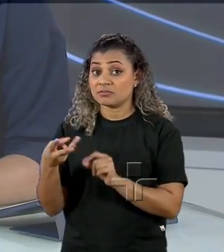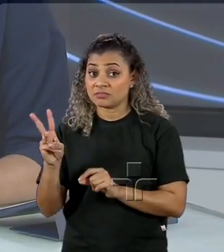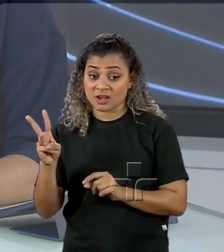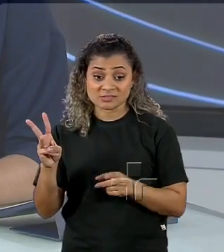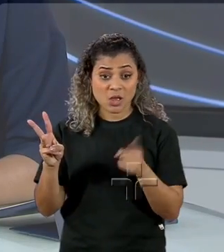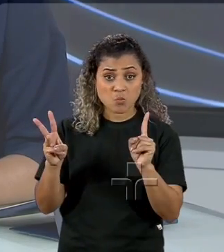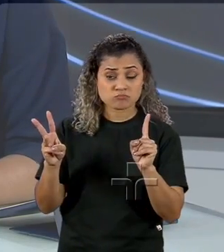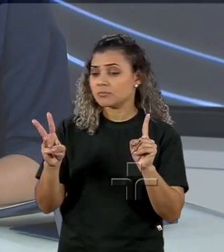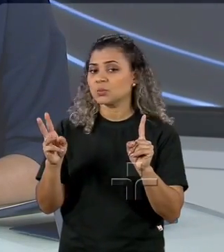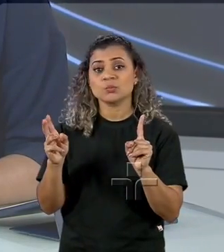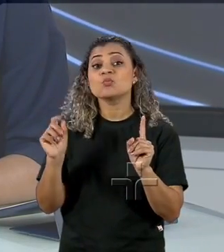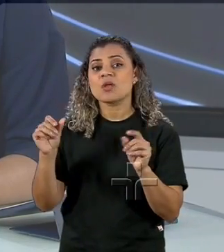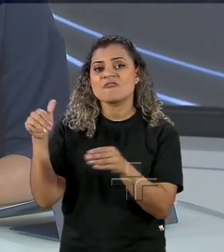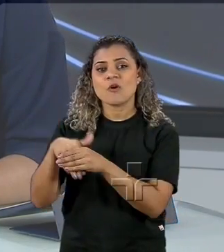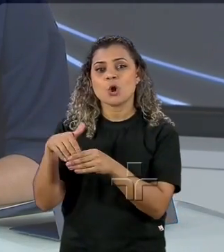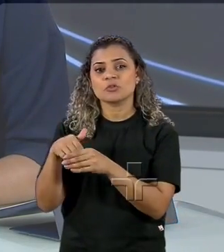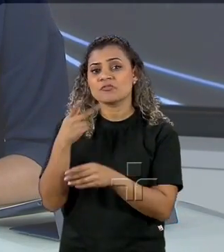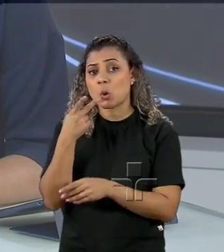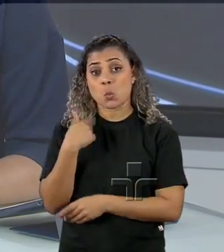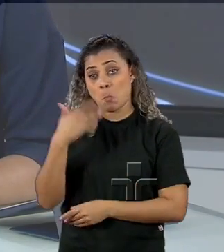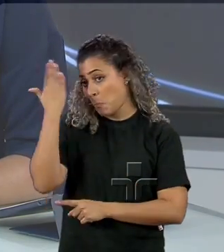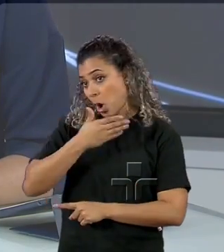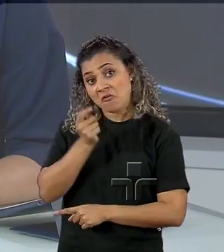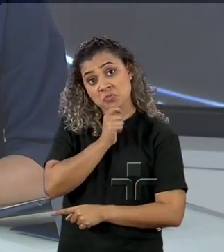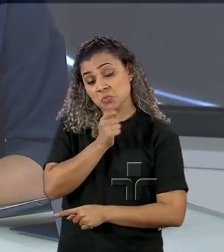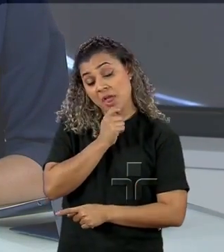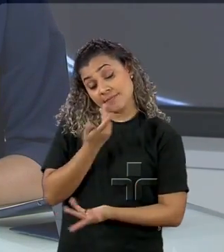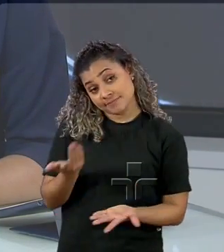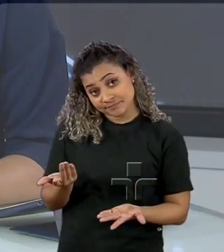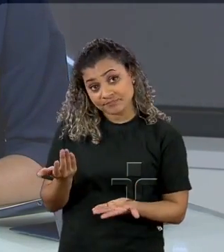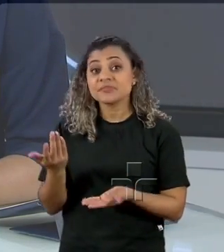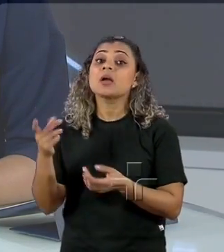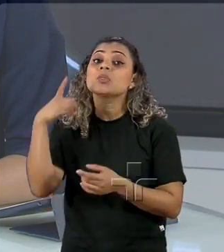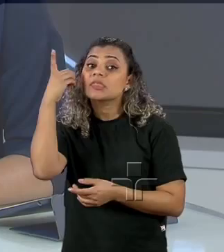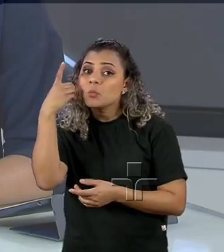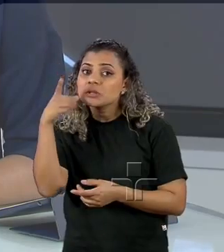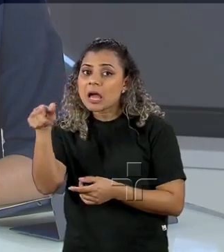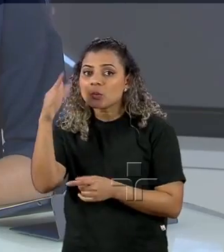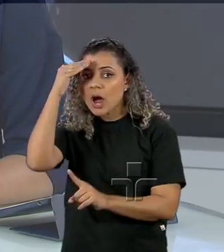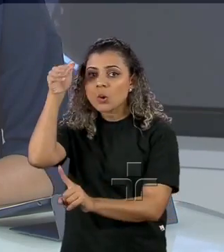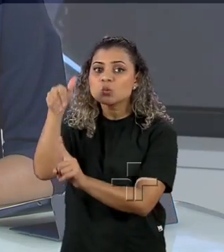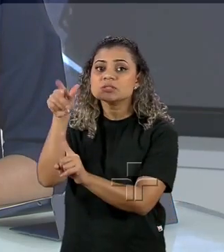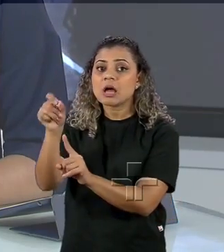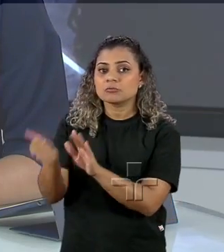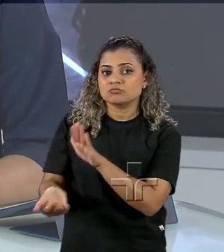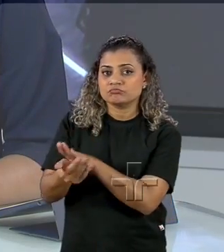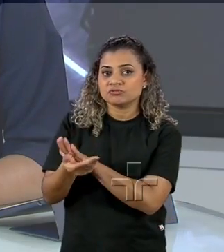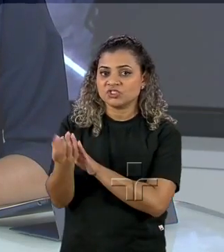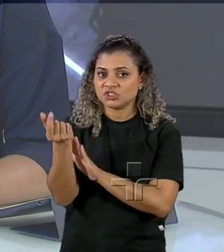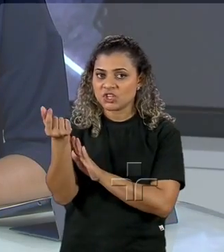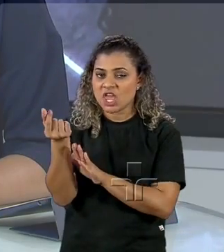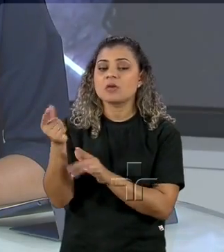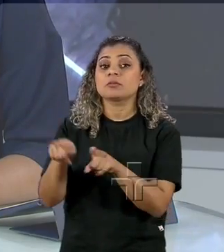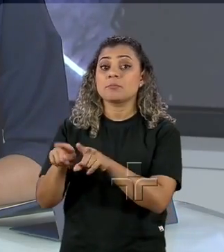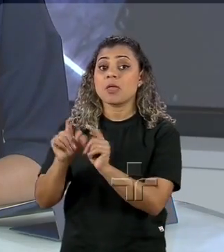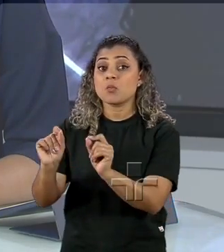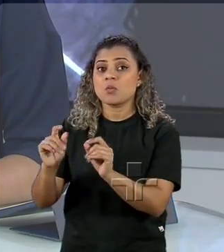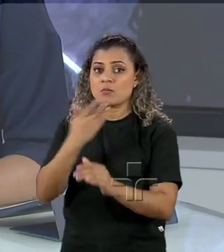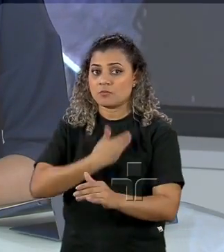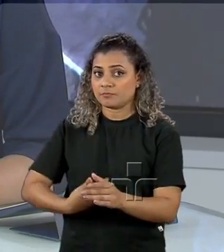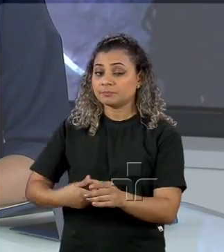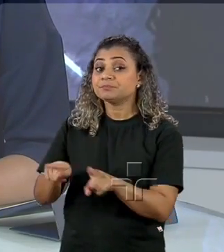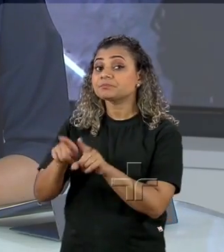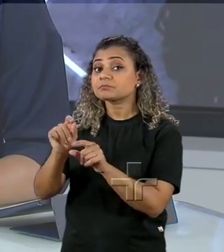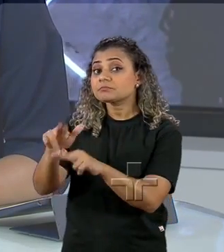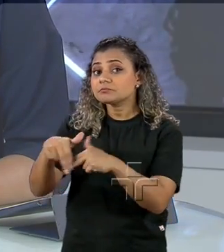havia provas suficientes contra Capês. O deputado era acusado de corrupção passiva e lavagem de dinheiro em um esquema montado por